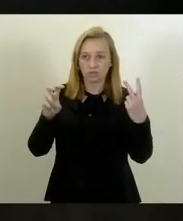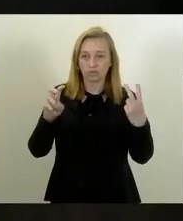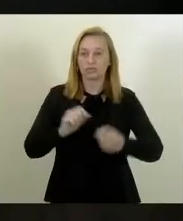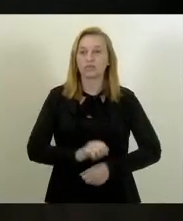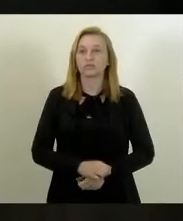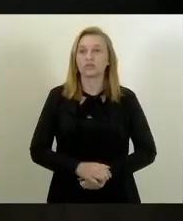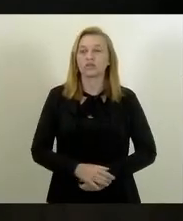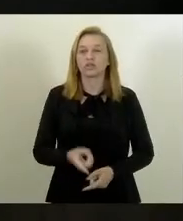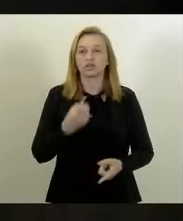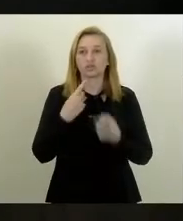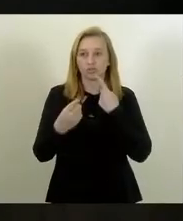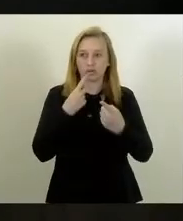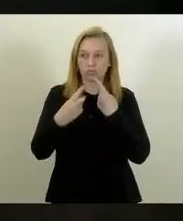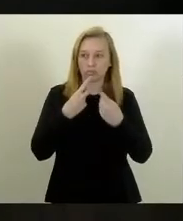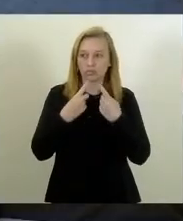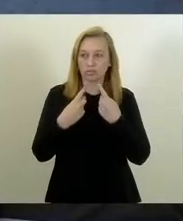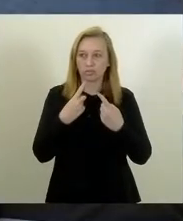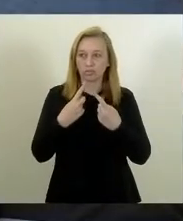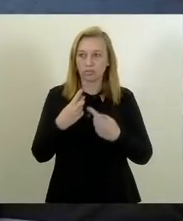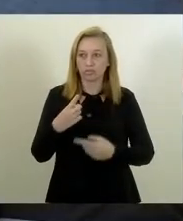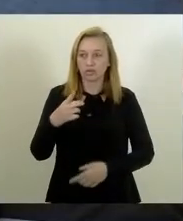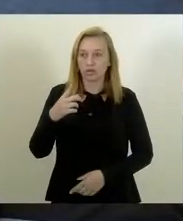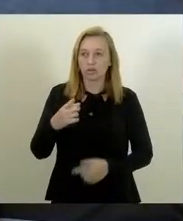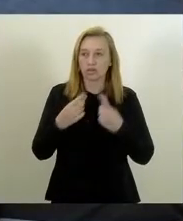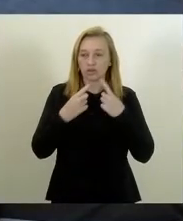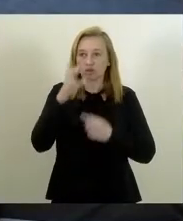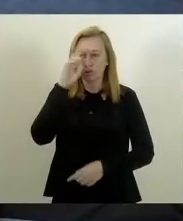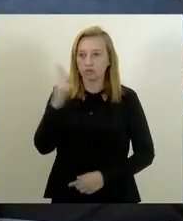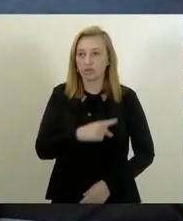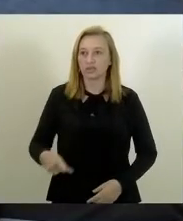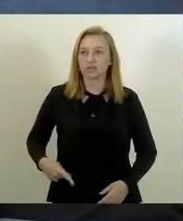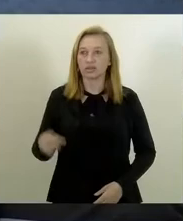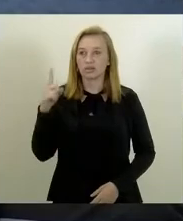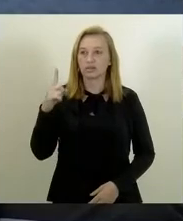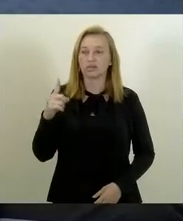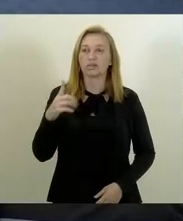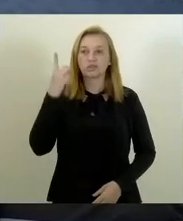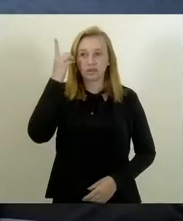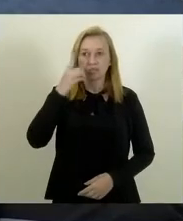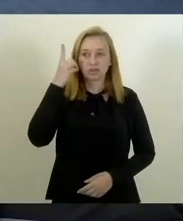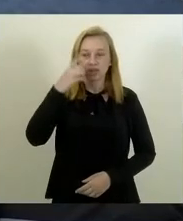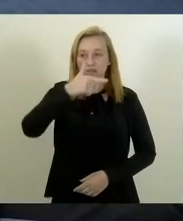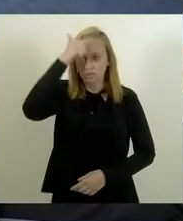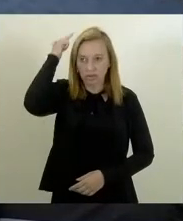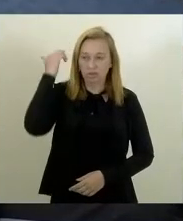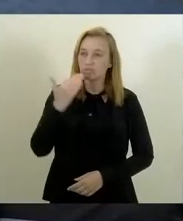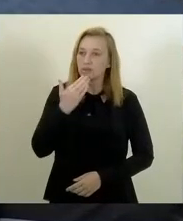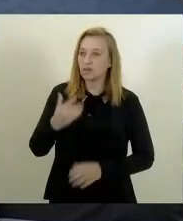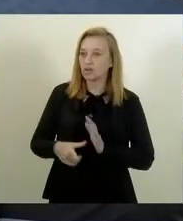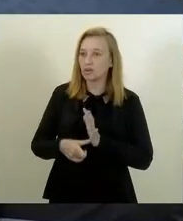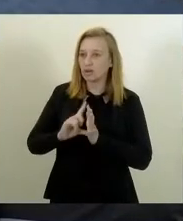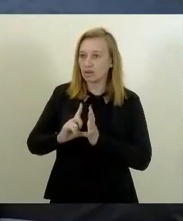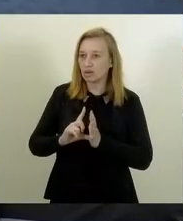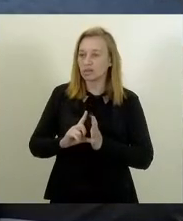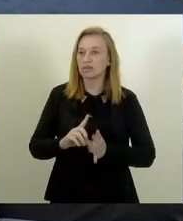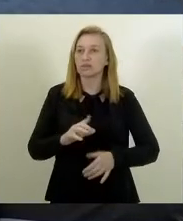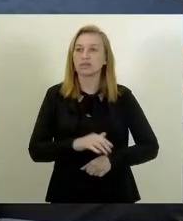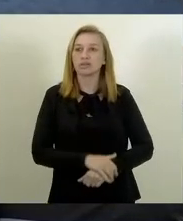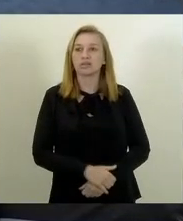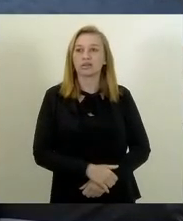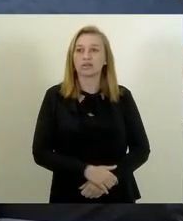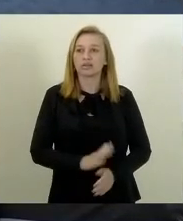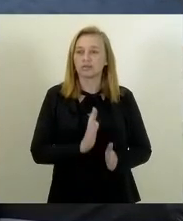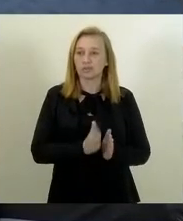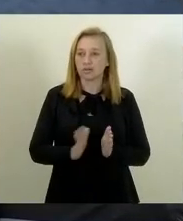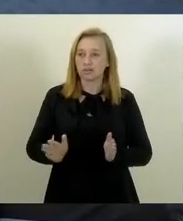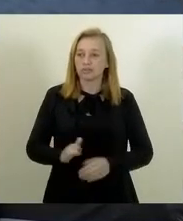emitidos em discussão. Para discutir, presidente. Para discutir, senhor presidente. O Luiz Paulo já tinha pedido antes. Sem problema, presidente. Então, óbvio, Luiz. Autor da matéria.